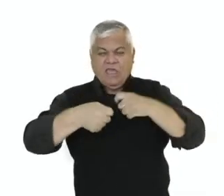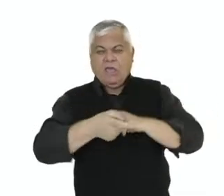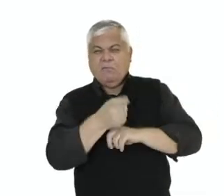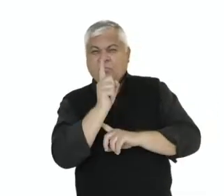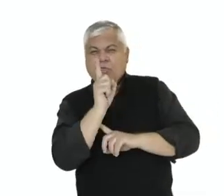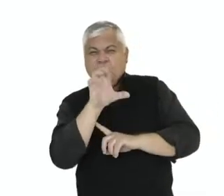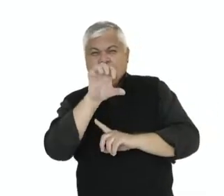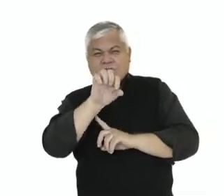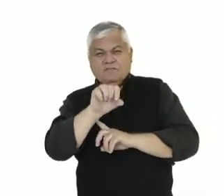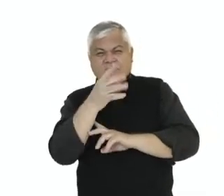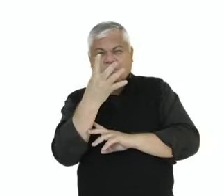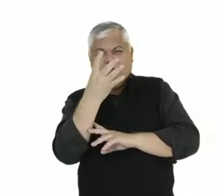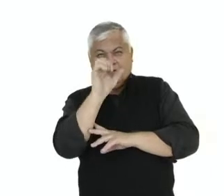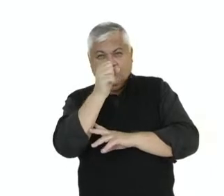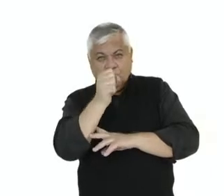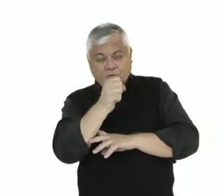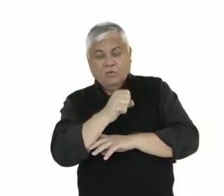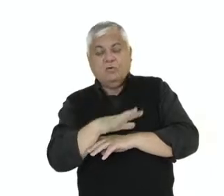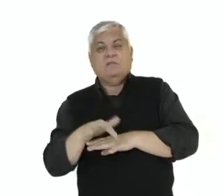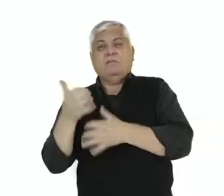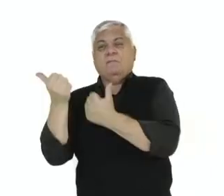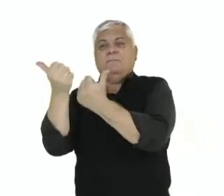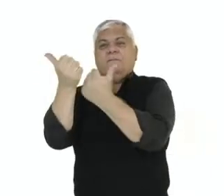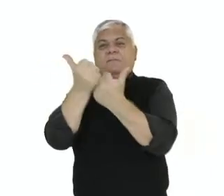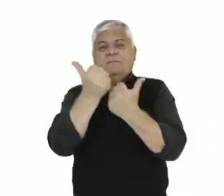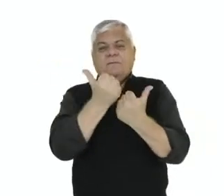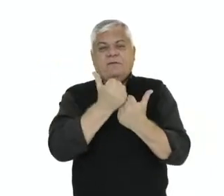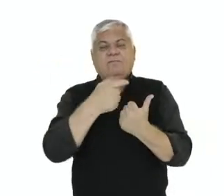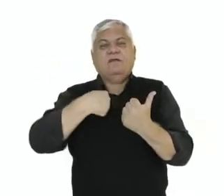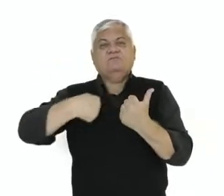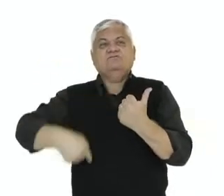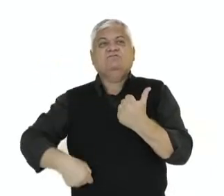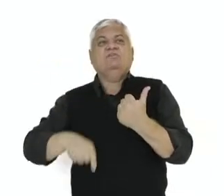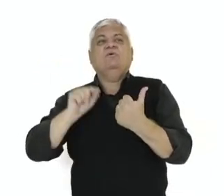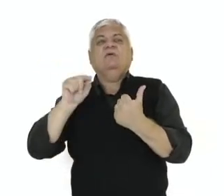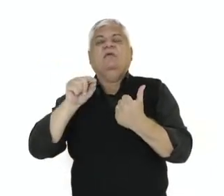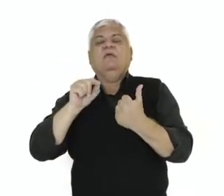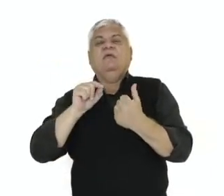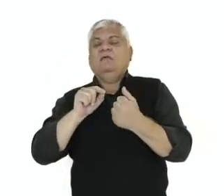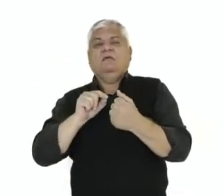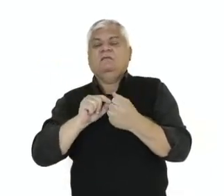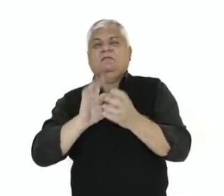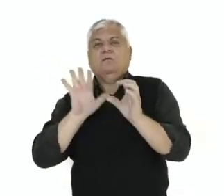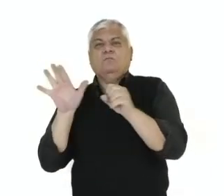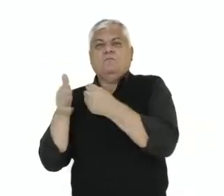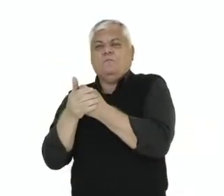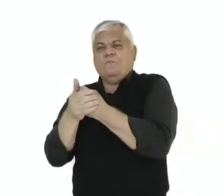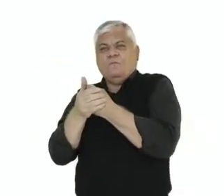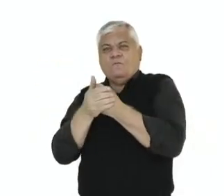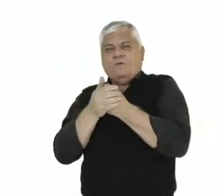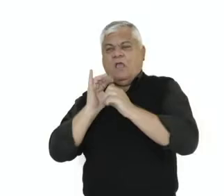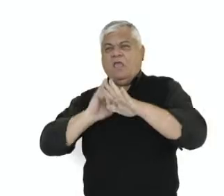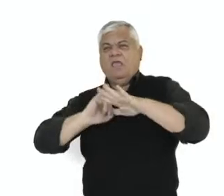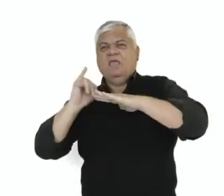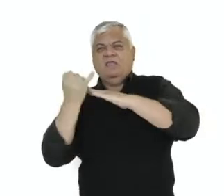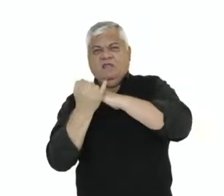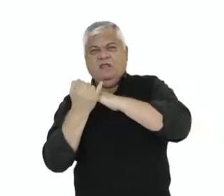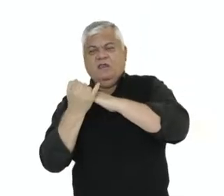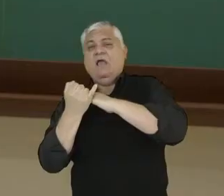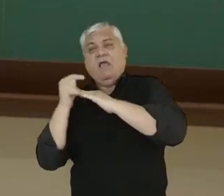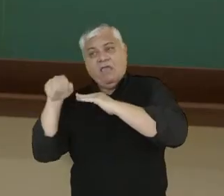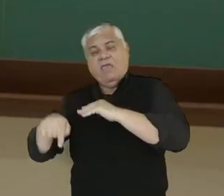1948, os representantes da China nacionalista passaram a se isolar na ilha de Taiwan, que era quem